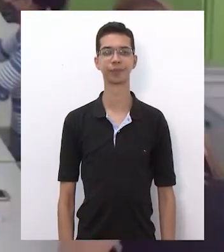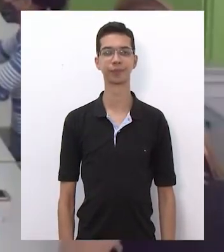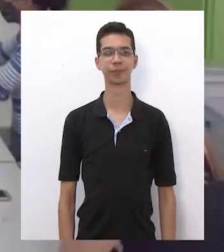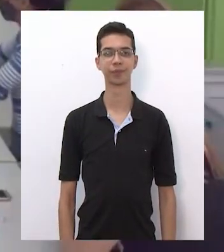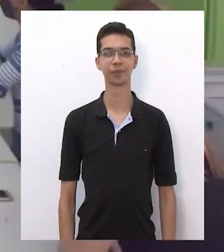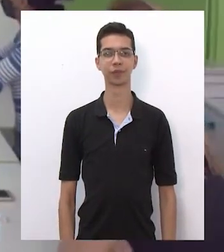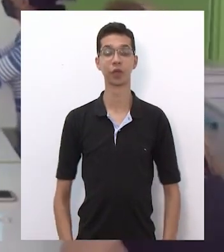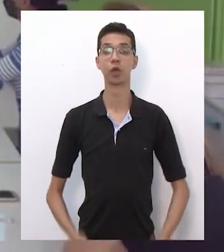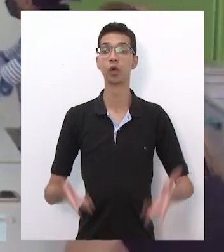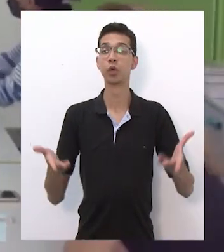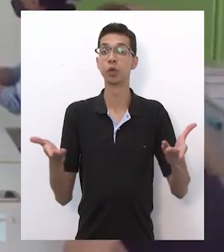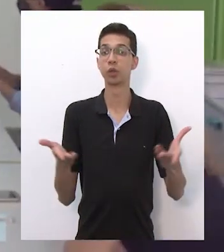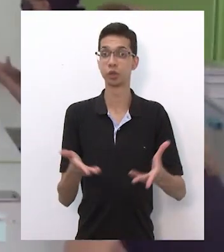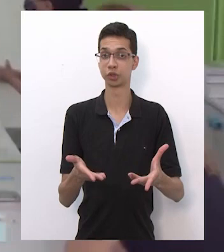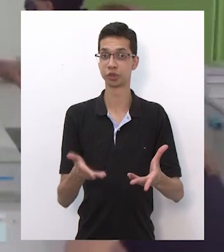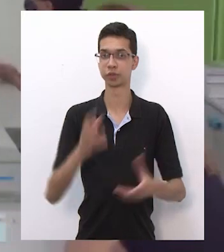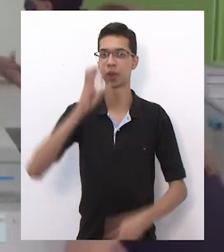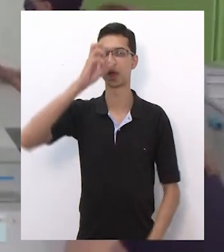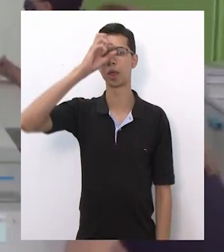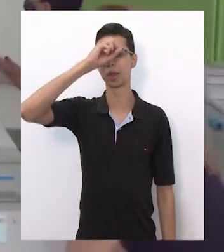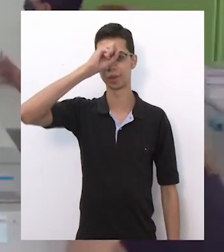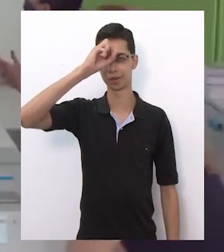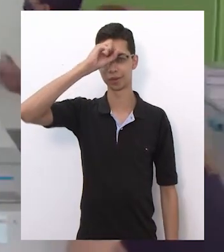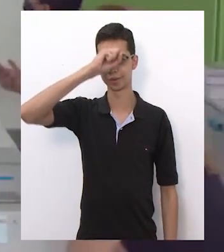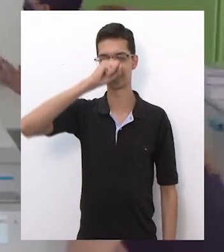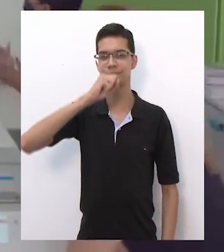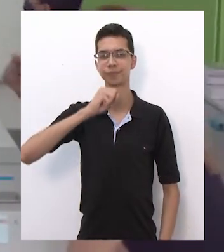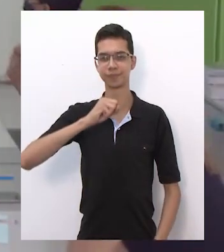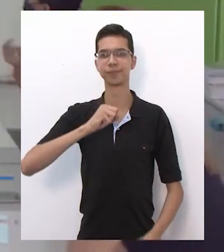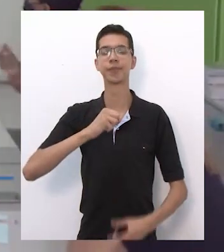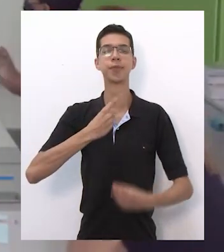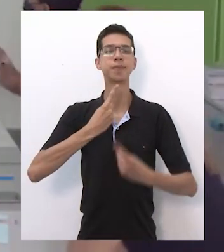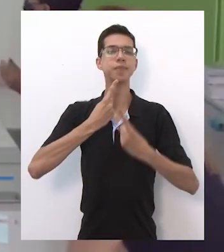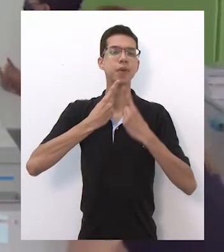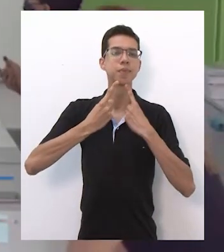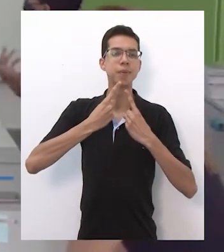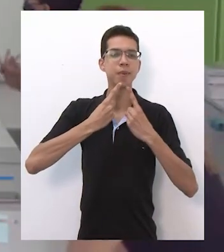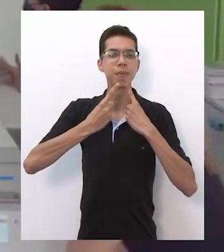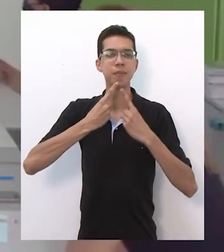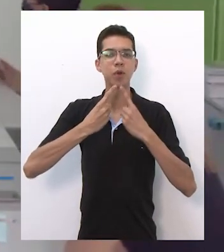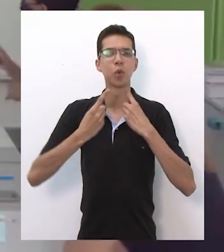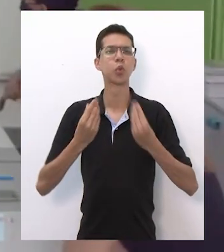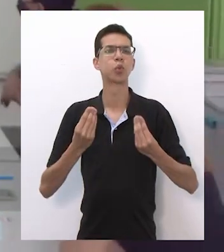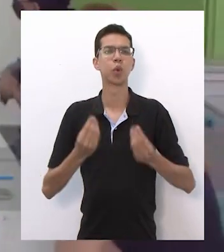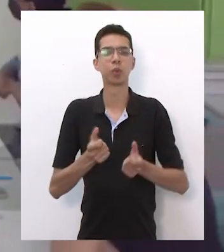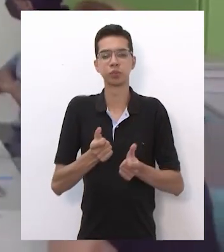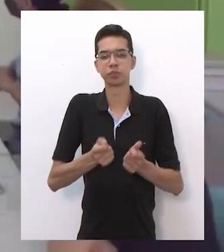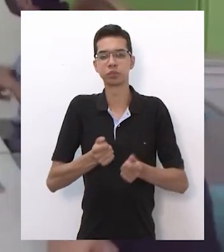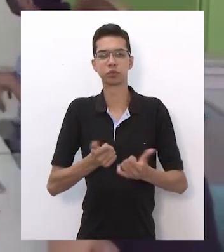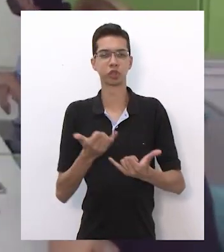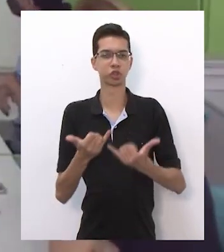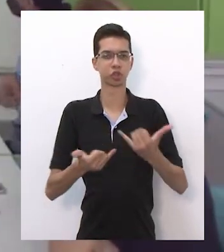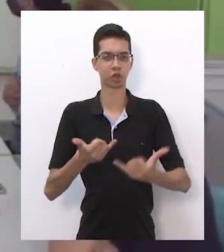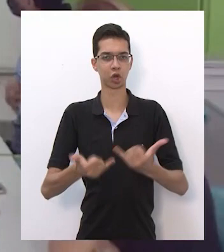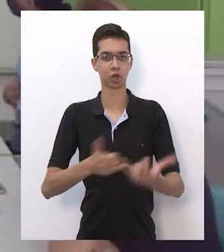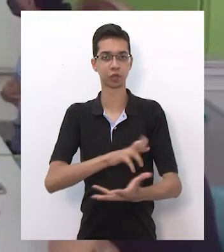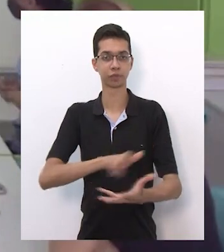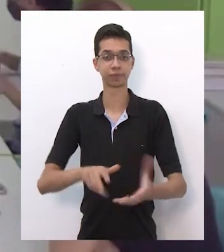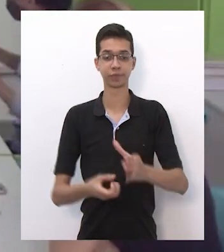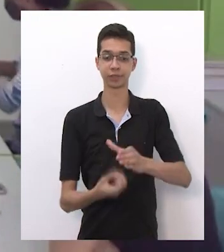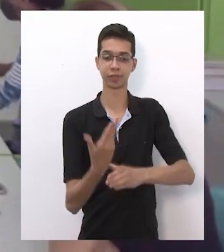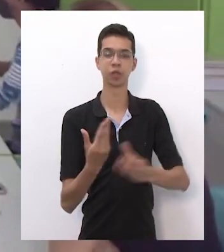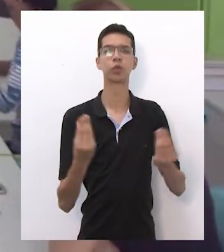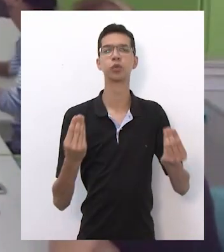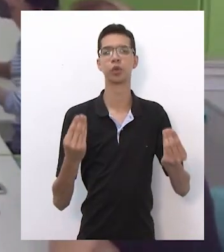E hoje nós vamos vamos discutir sobre como que os jogos de videogame, eles são